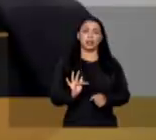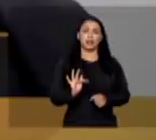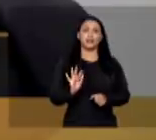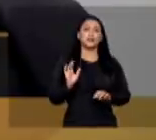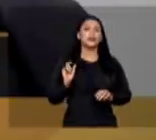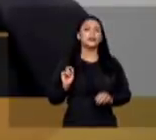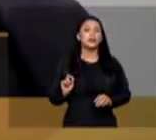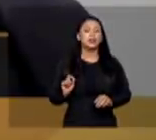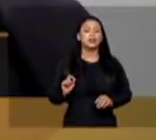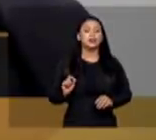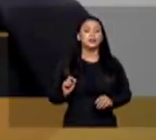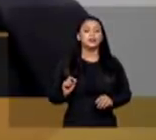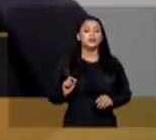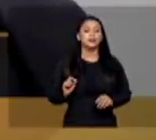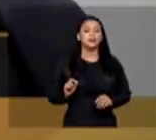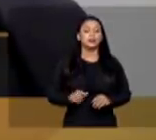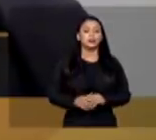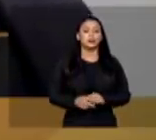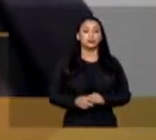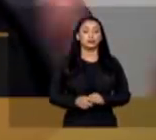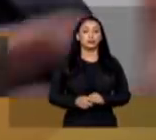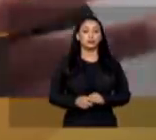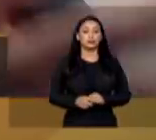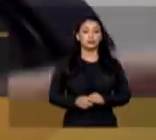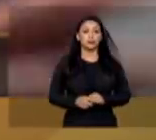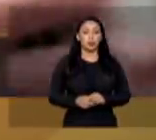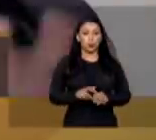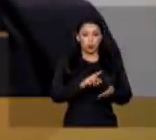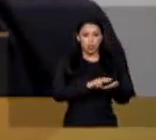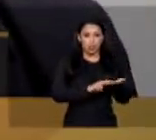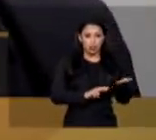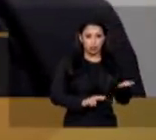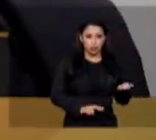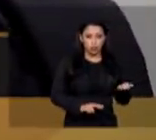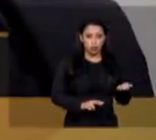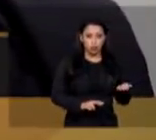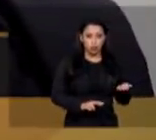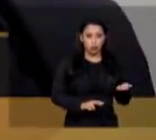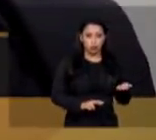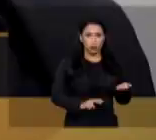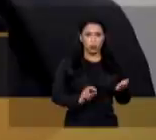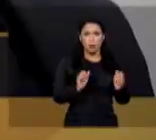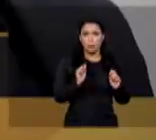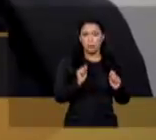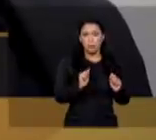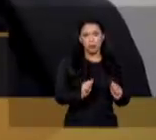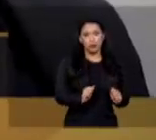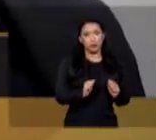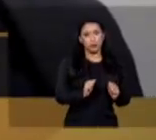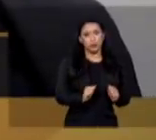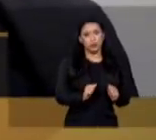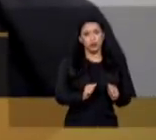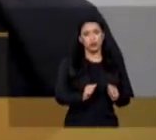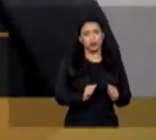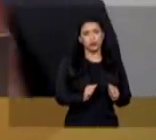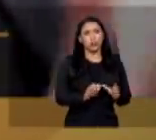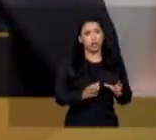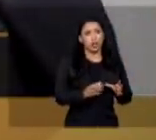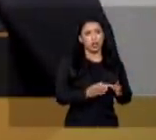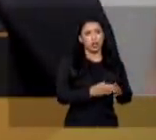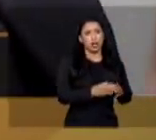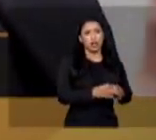era de que não custa ao relator trazer à turma